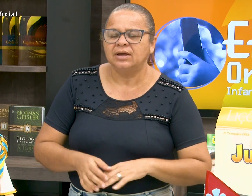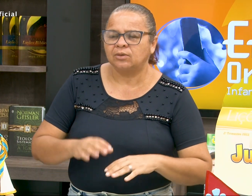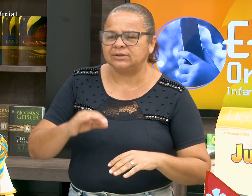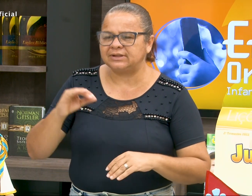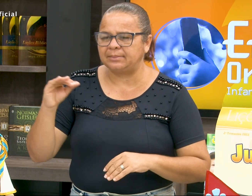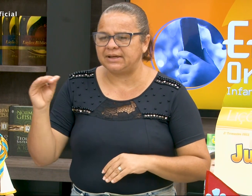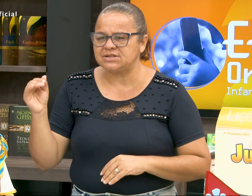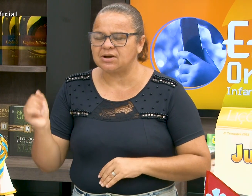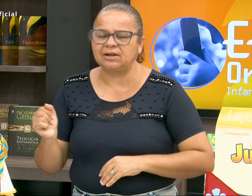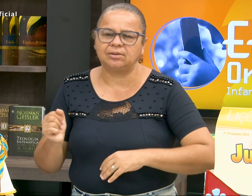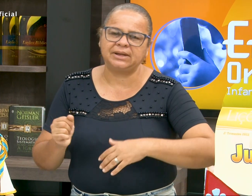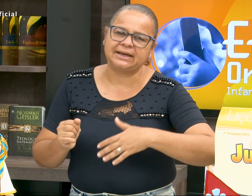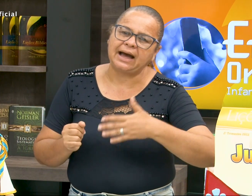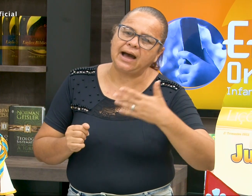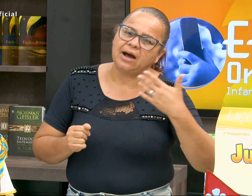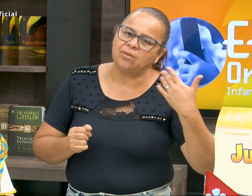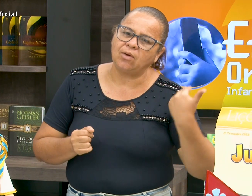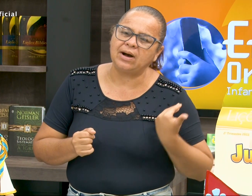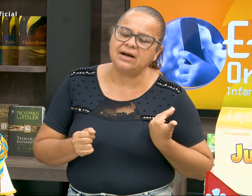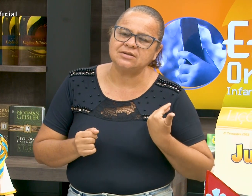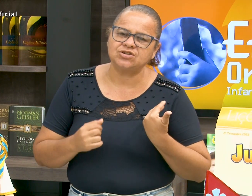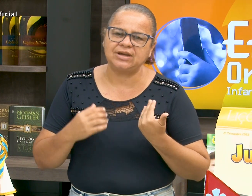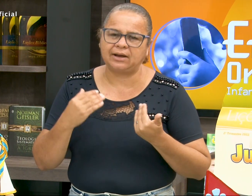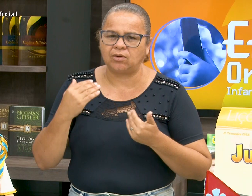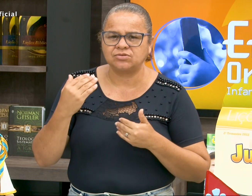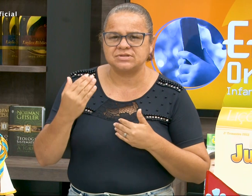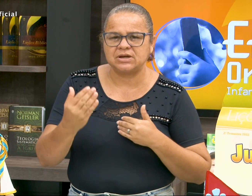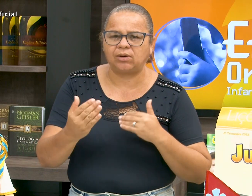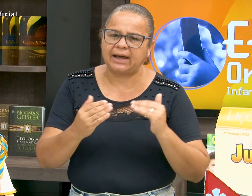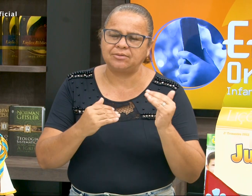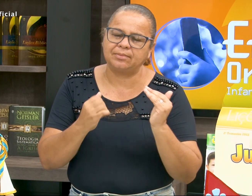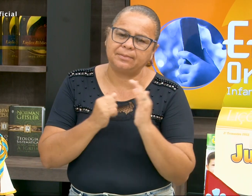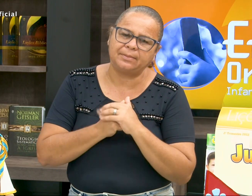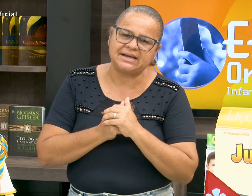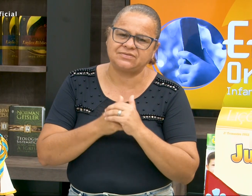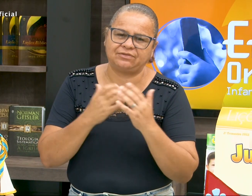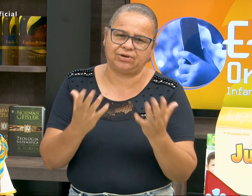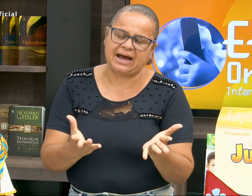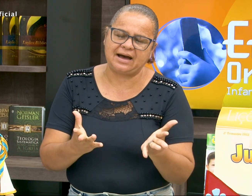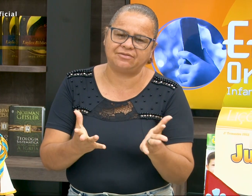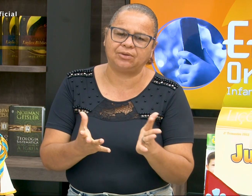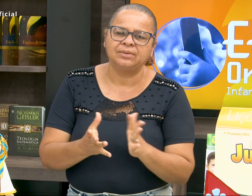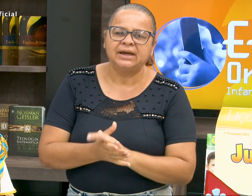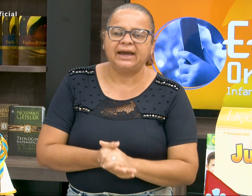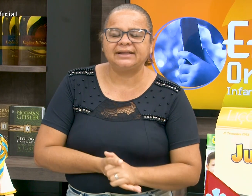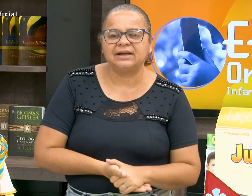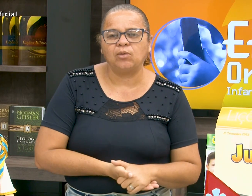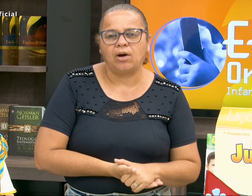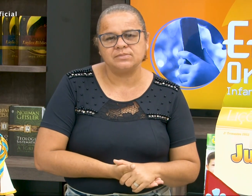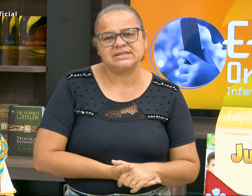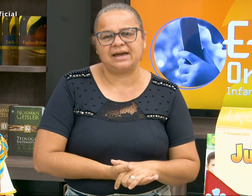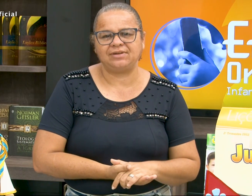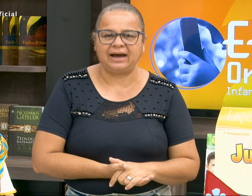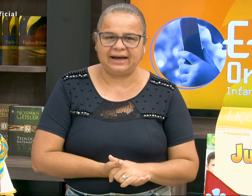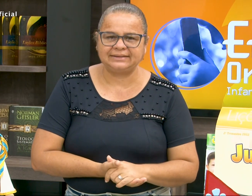professor? Quando terminar a escola dominical ou antes, de acordo com o seu horário mais favorável?